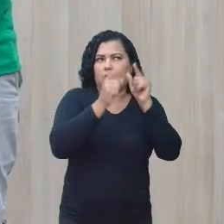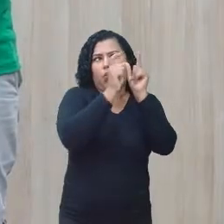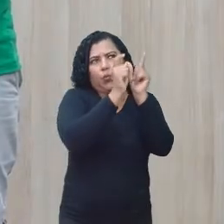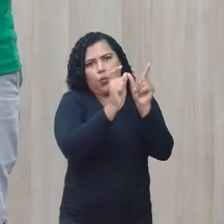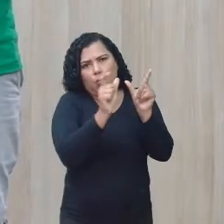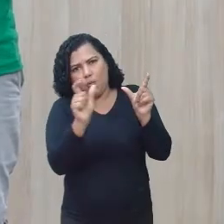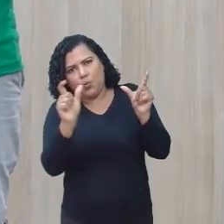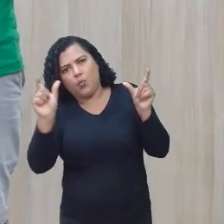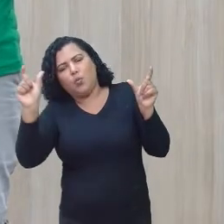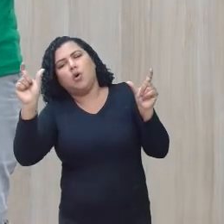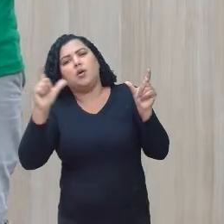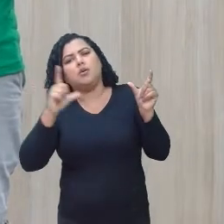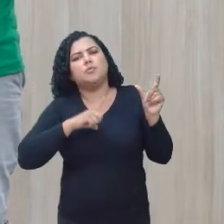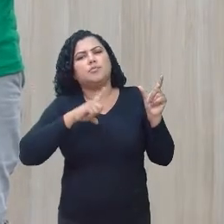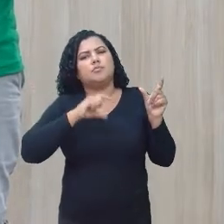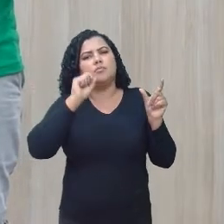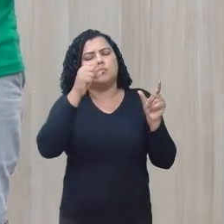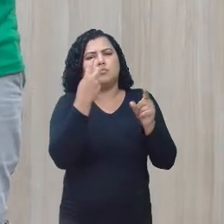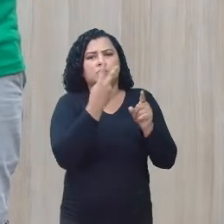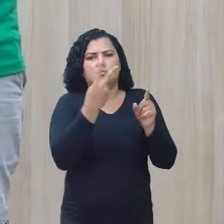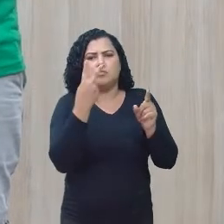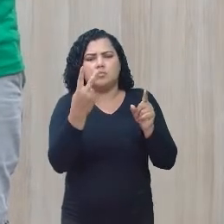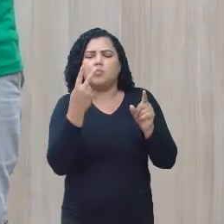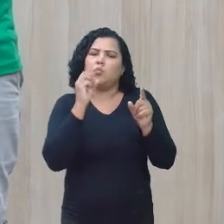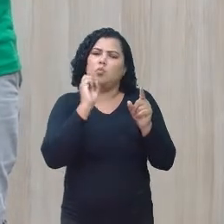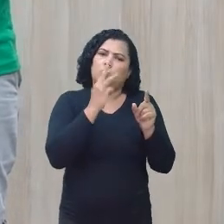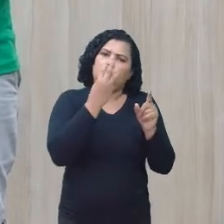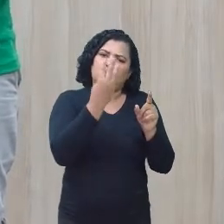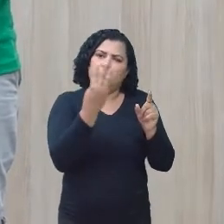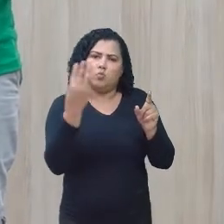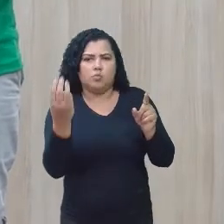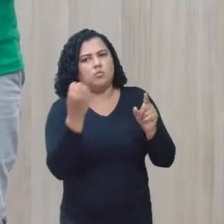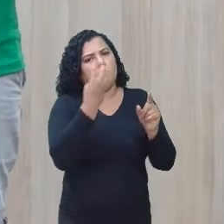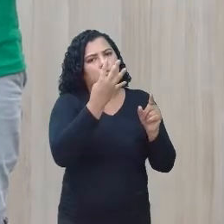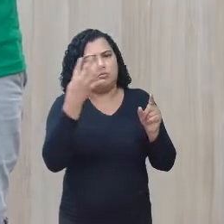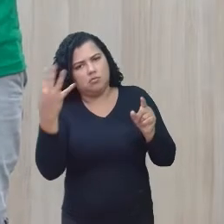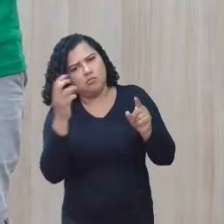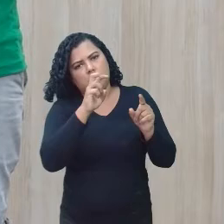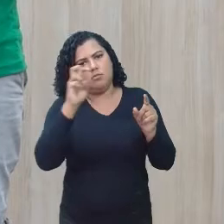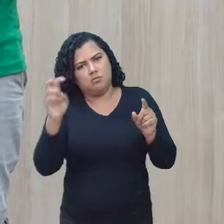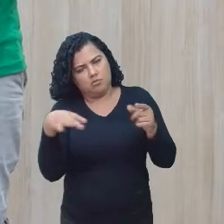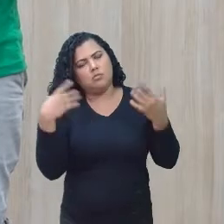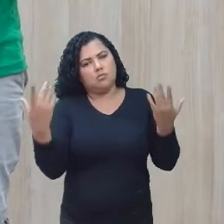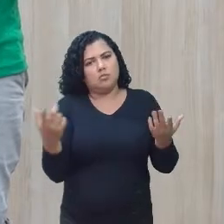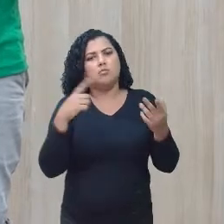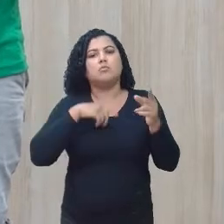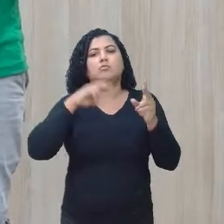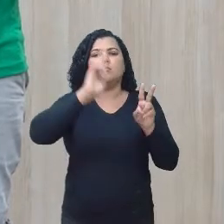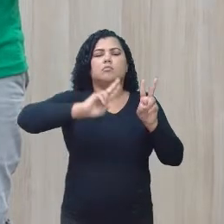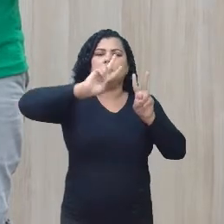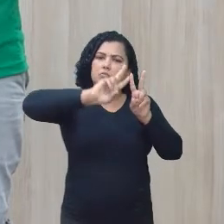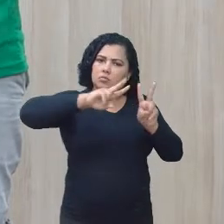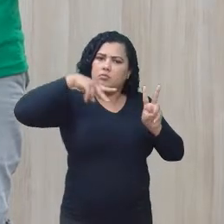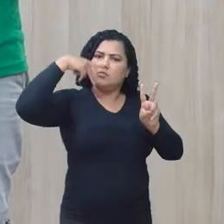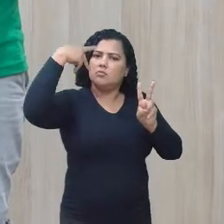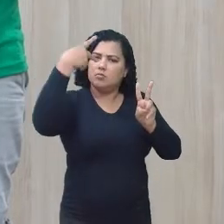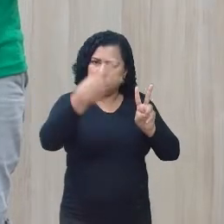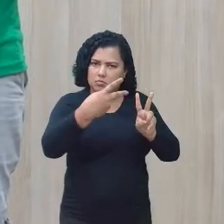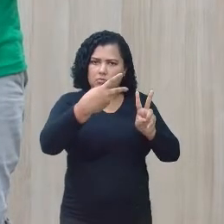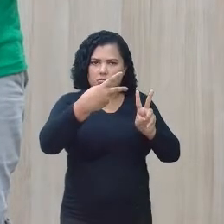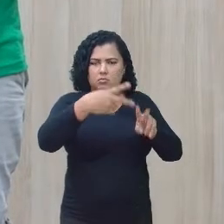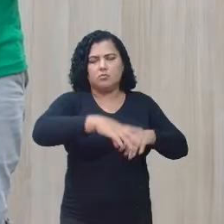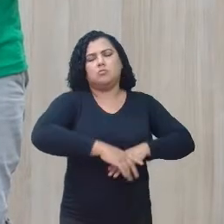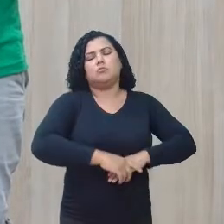grande que tem apenas fatores iguais, a gente vai começar a utilizar o que a gente conhece como as propriedades